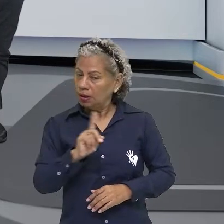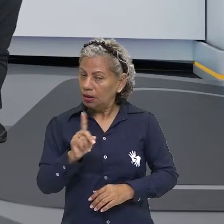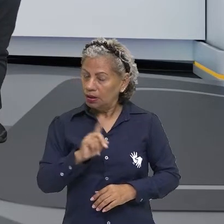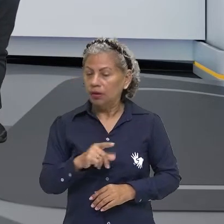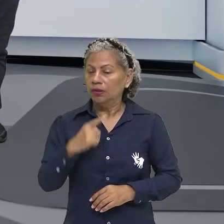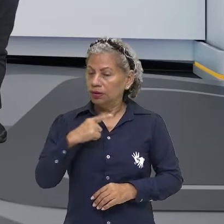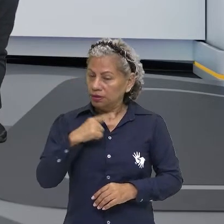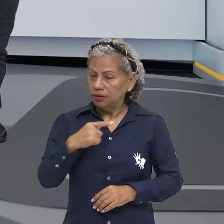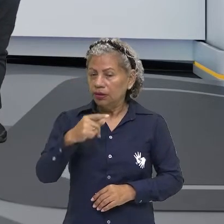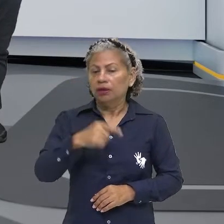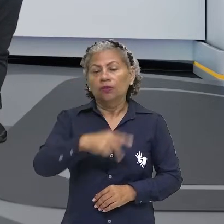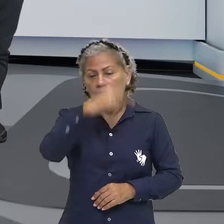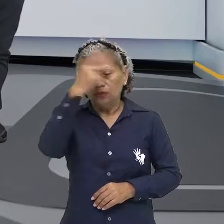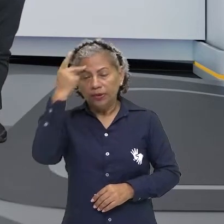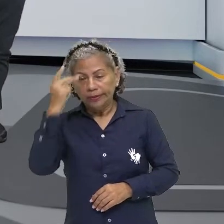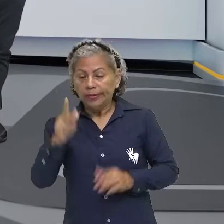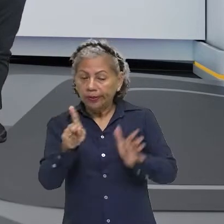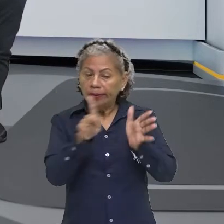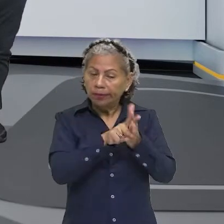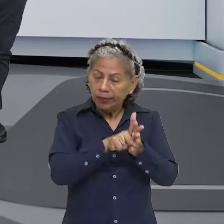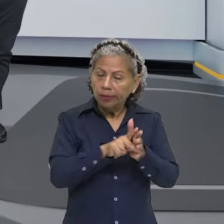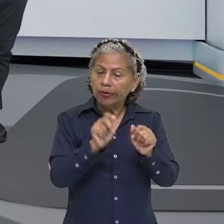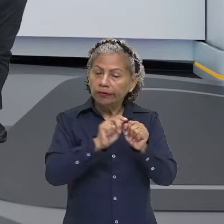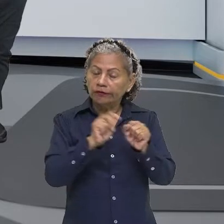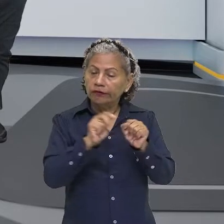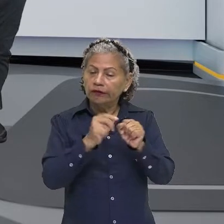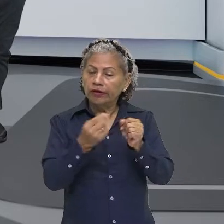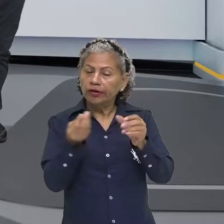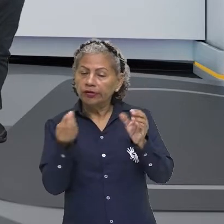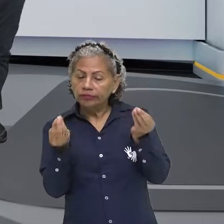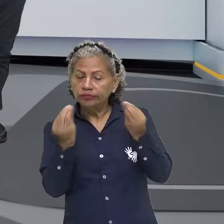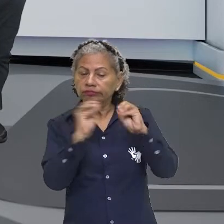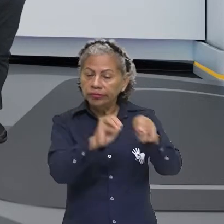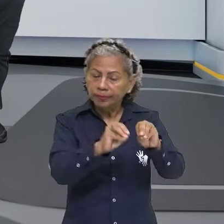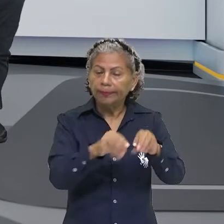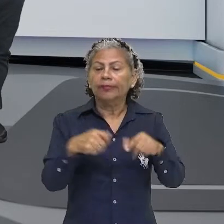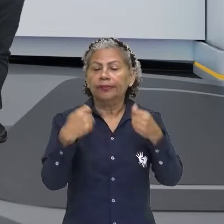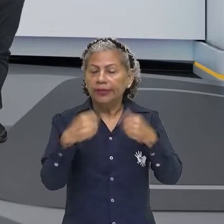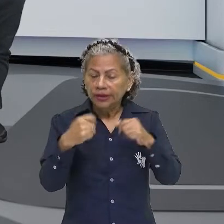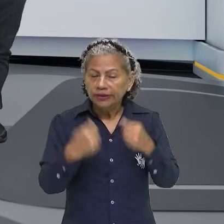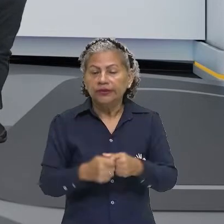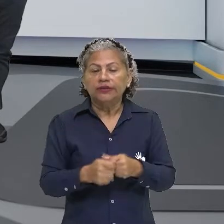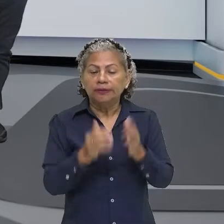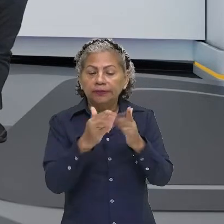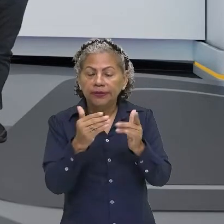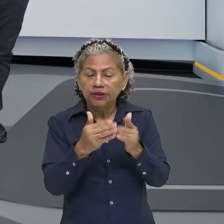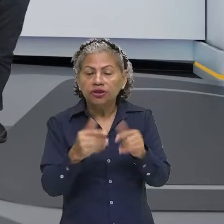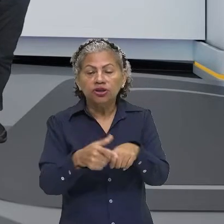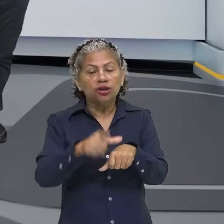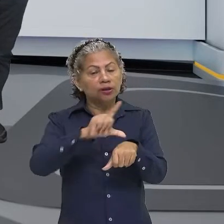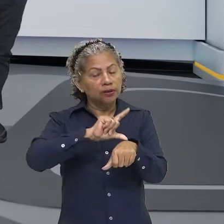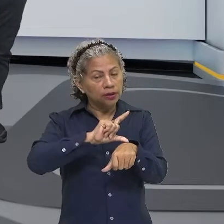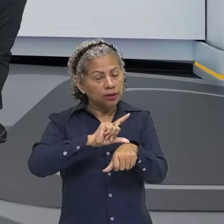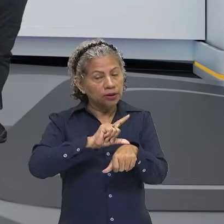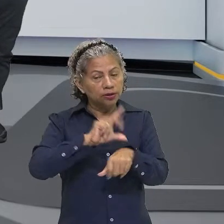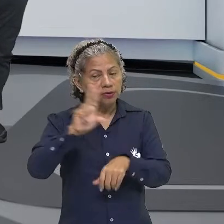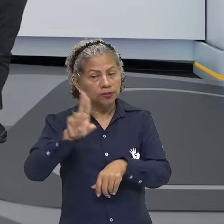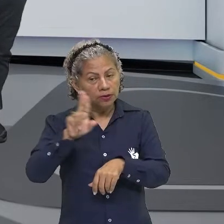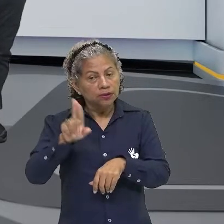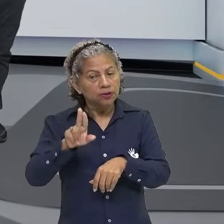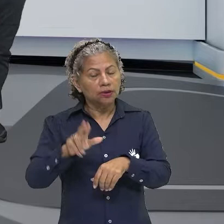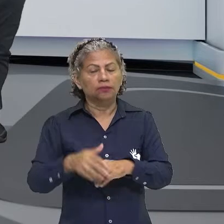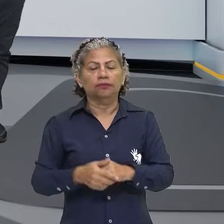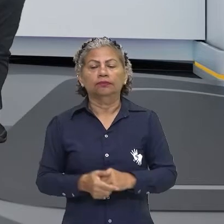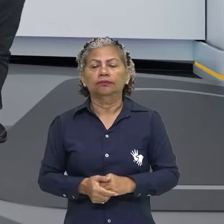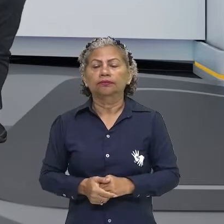Quando o material não é de teor público, então é necessário pedir autorização para o uso, pois, por mais